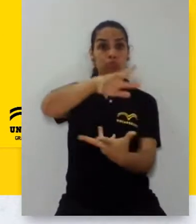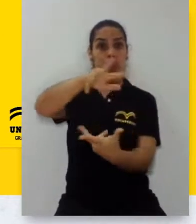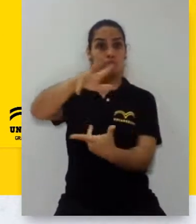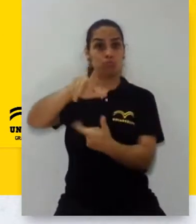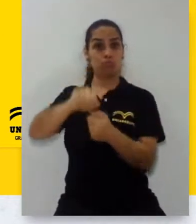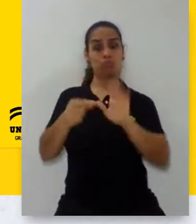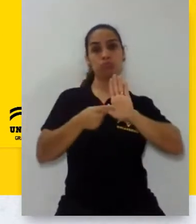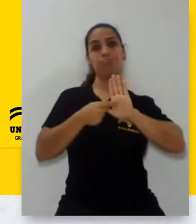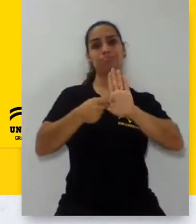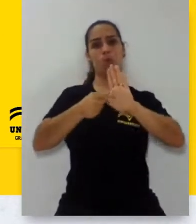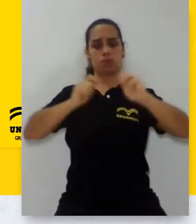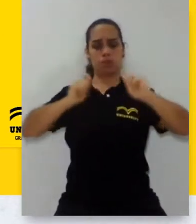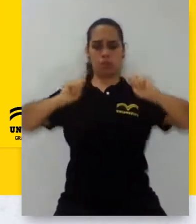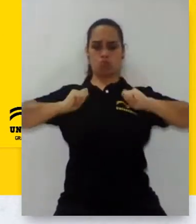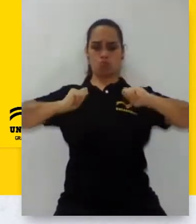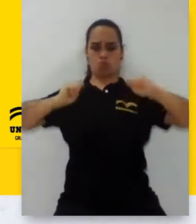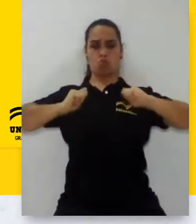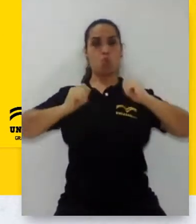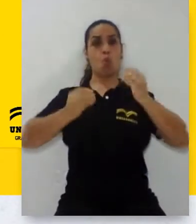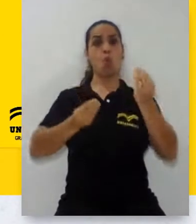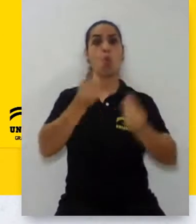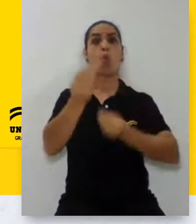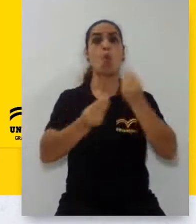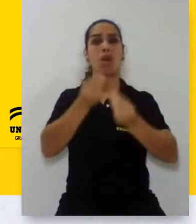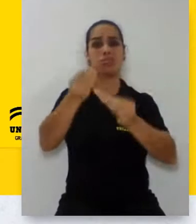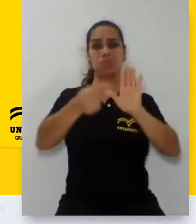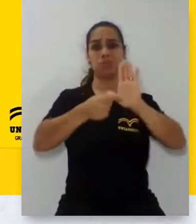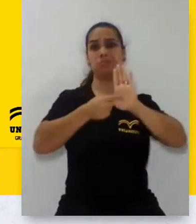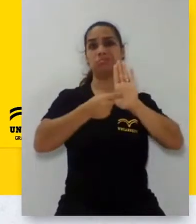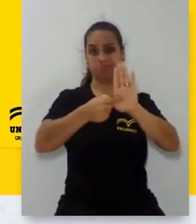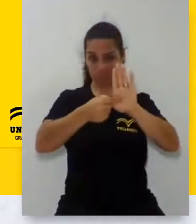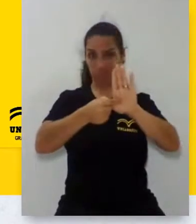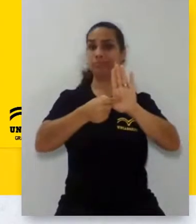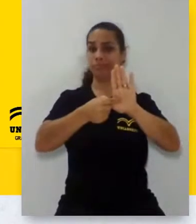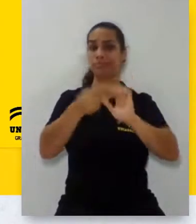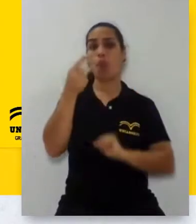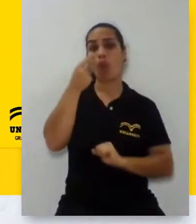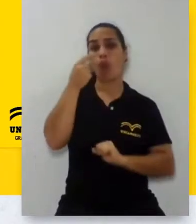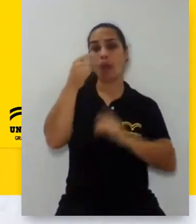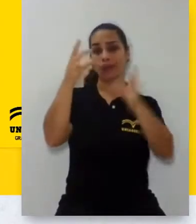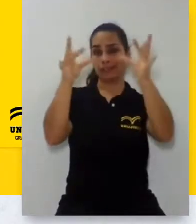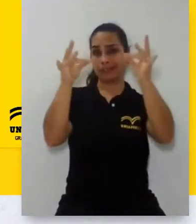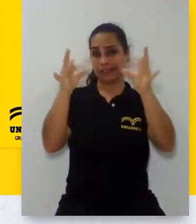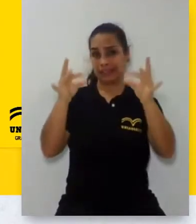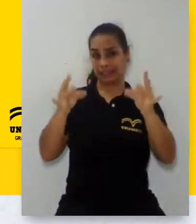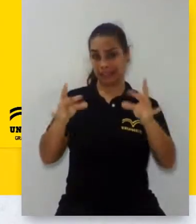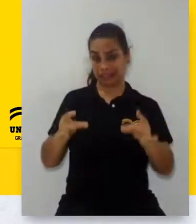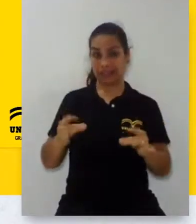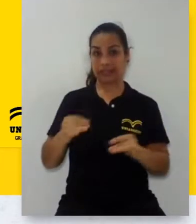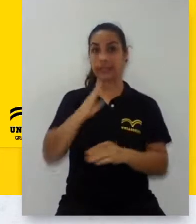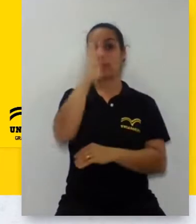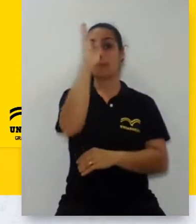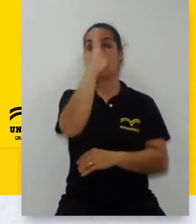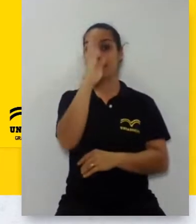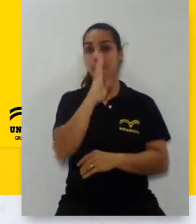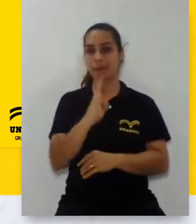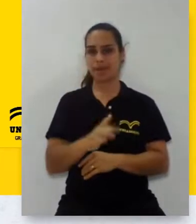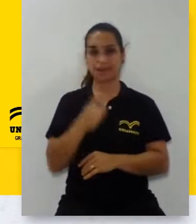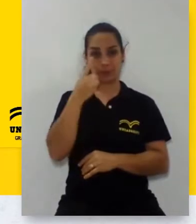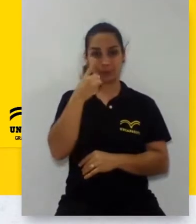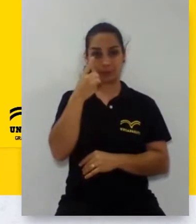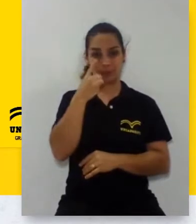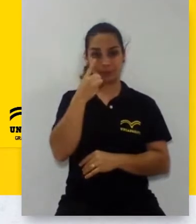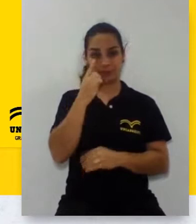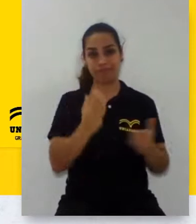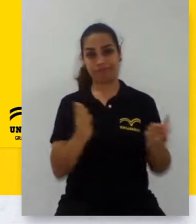eu quero trazer alguns detalhes com vocês. Primeiro, observem o Brasil. Brasil, nós podemos dizer que praticamente